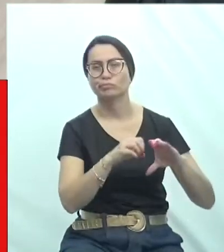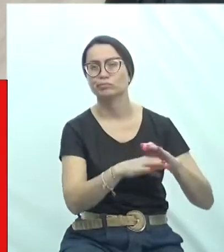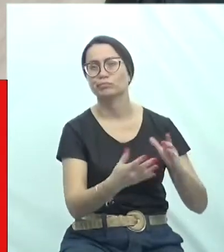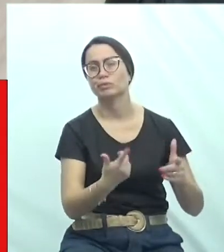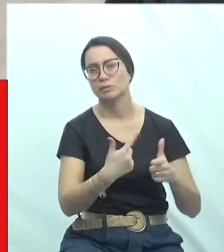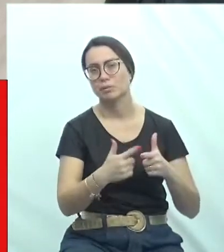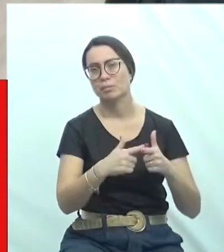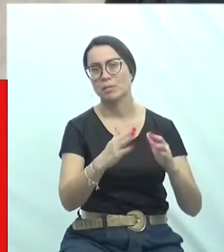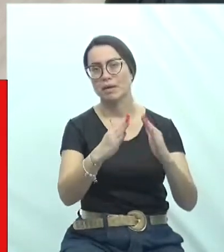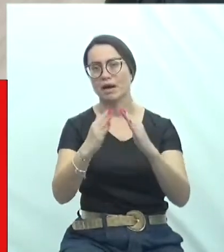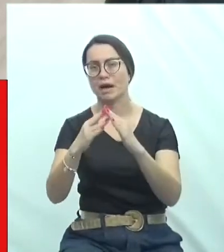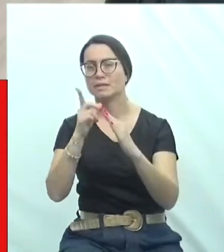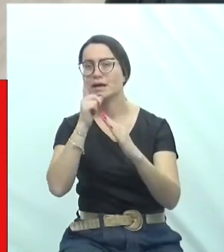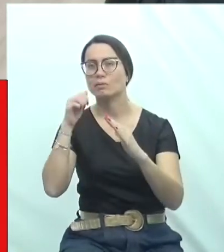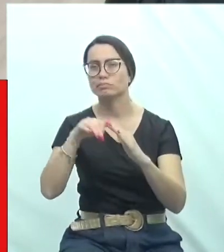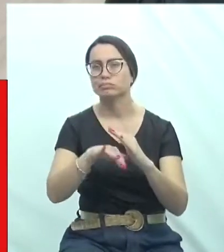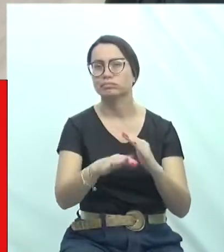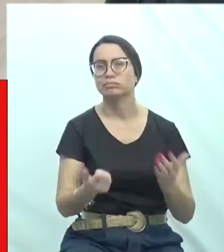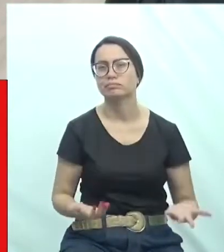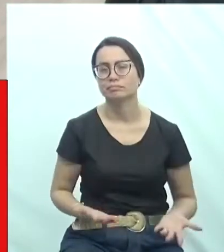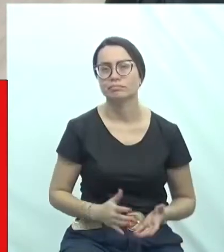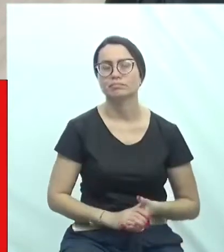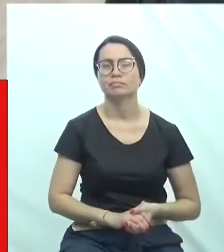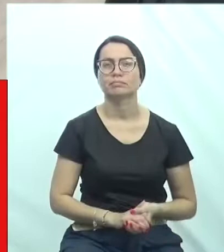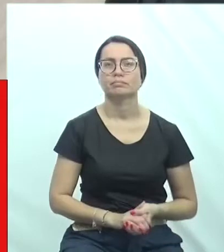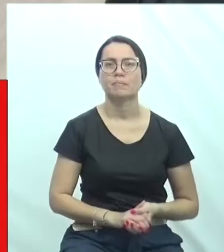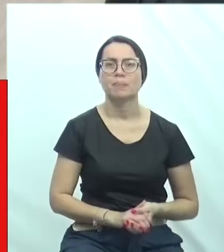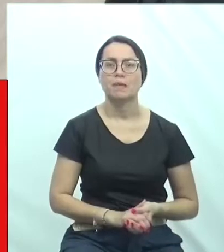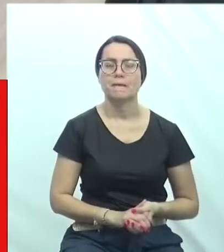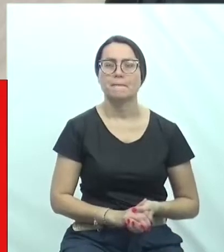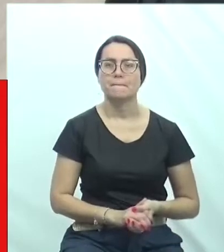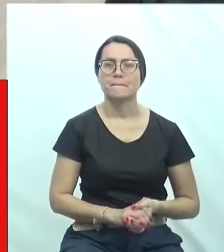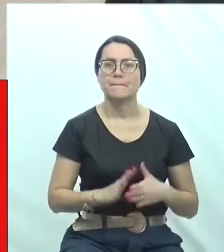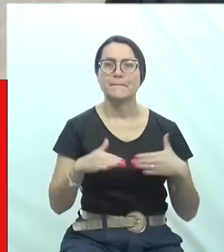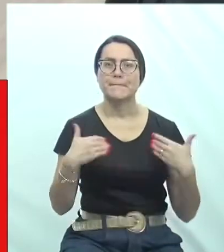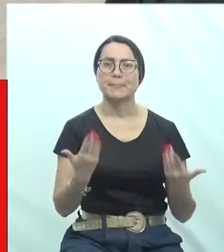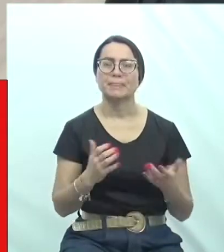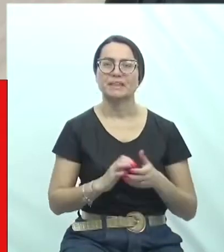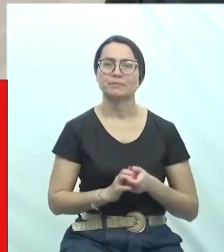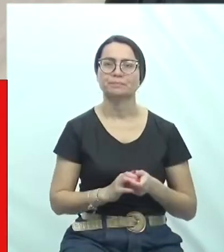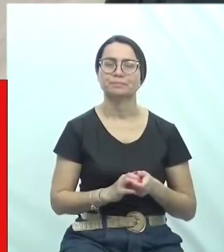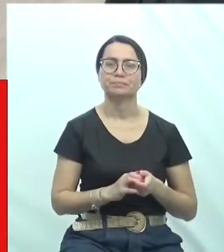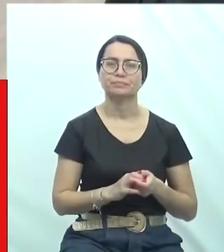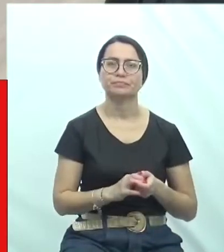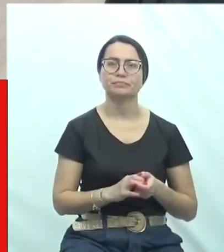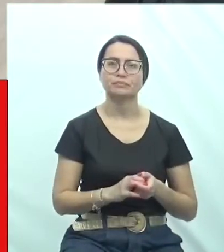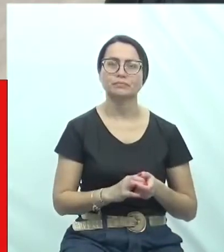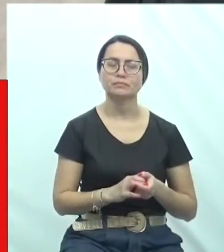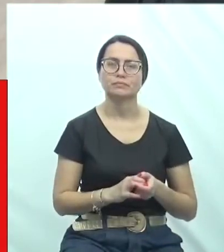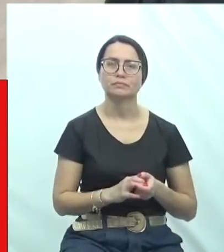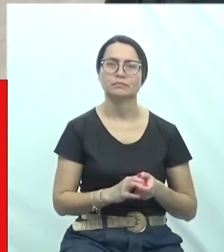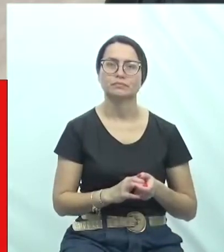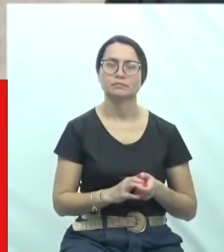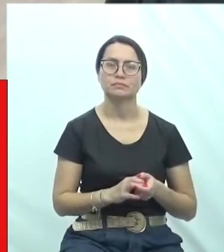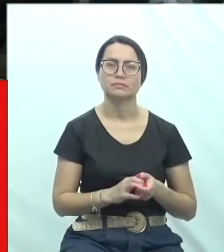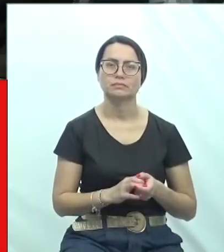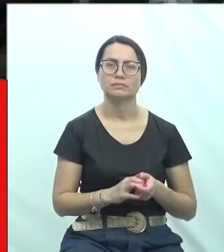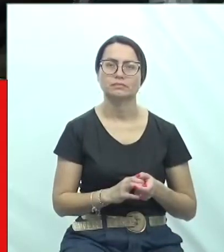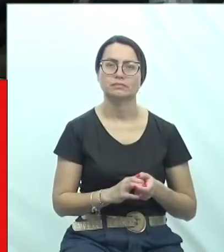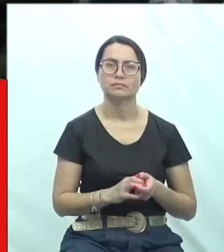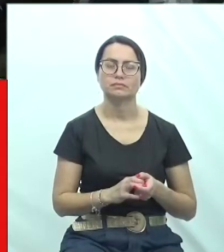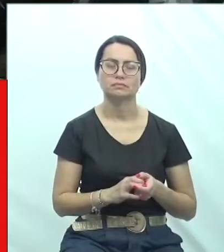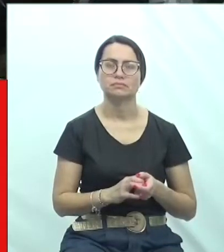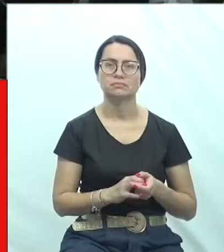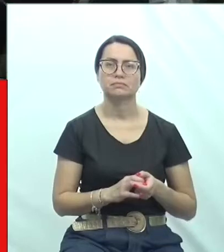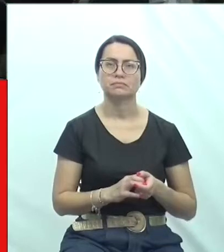corriqueiramente esse tipo de por chuvas, enfim, né? Então, seria isso basicamente que eu tenho a dizer agora, por agora, tá?